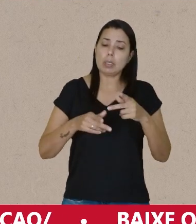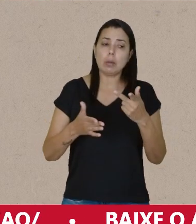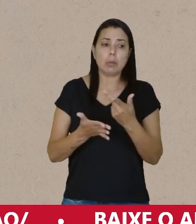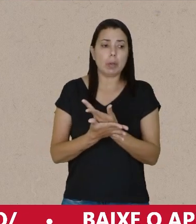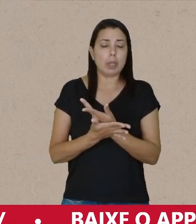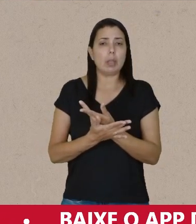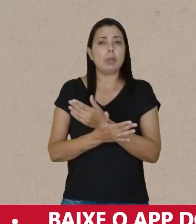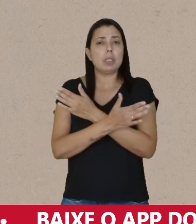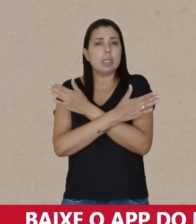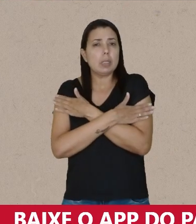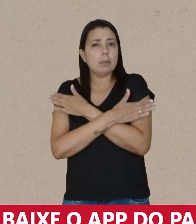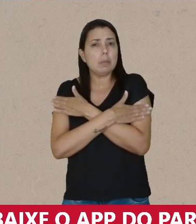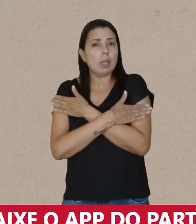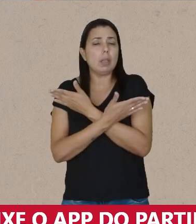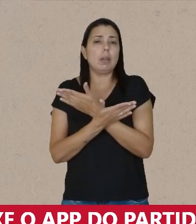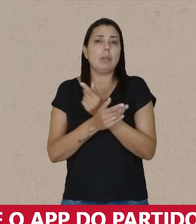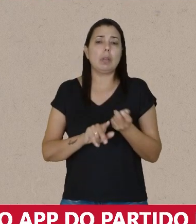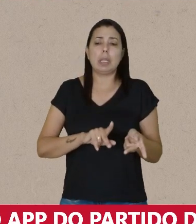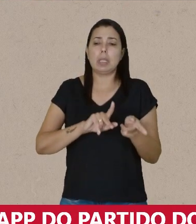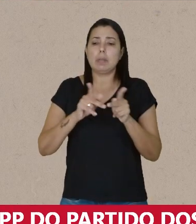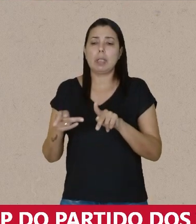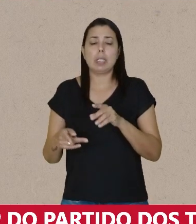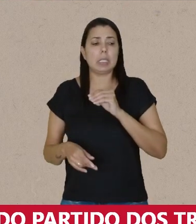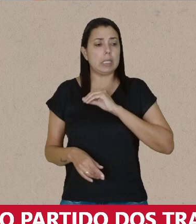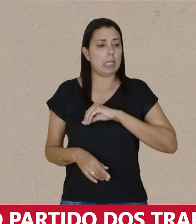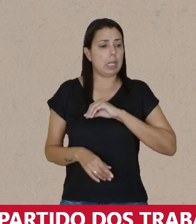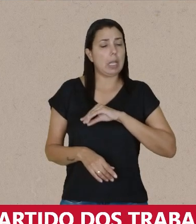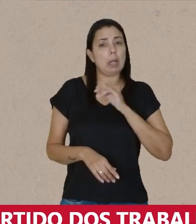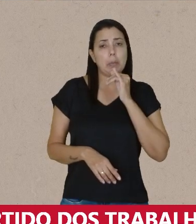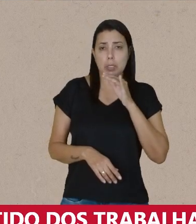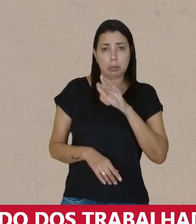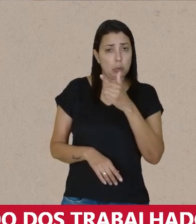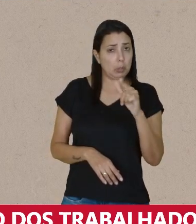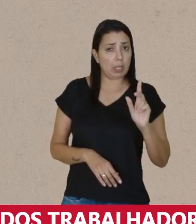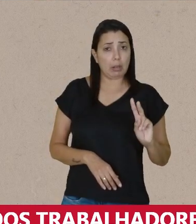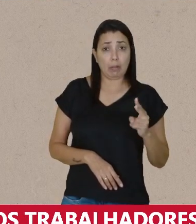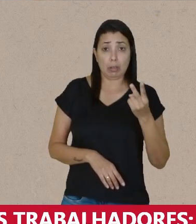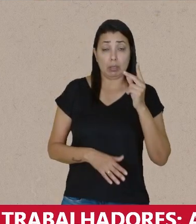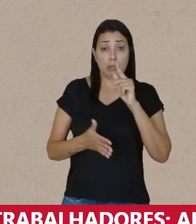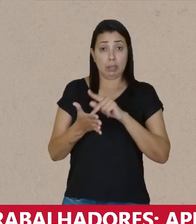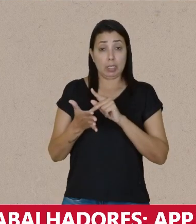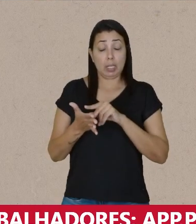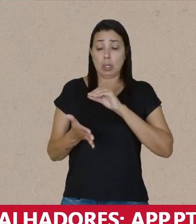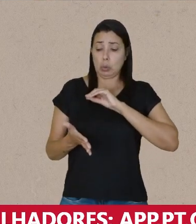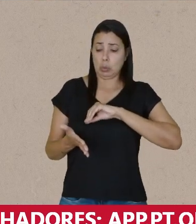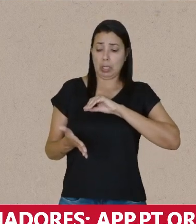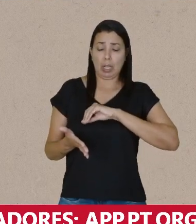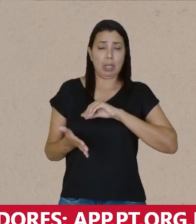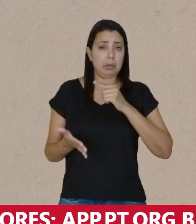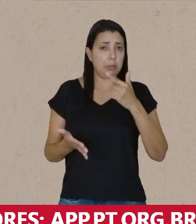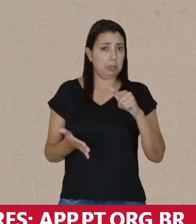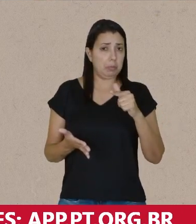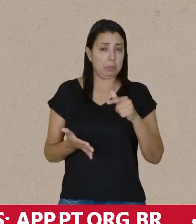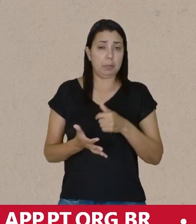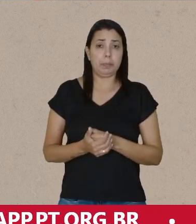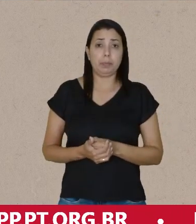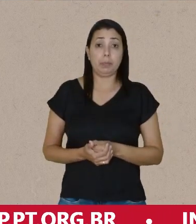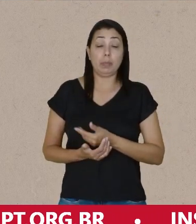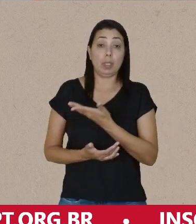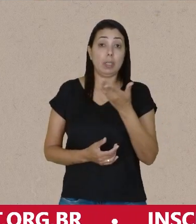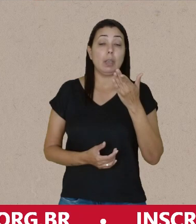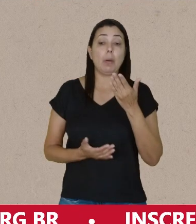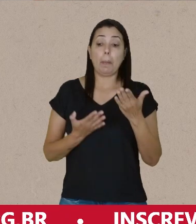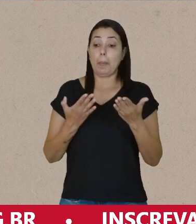elevado desemprego, a queda nas transferências de renda, por exemplo, não há valorização real do salário mínimo, que é